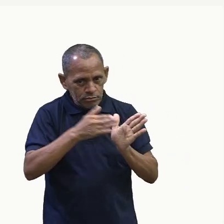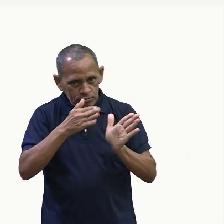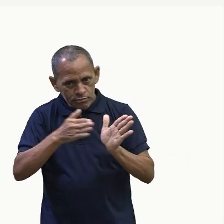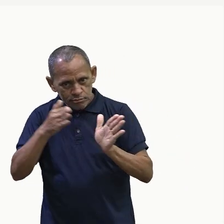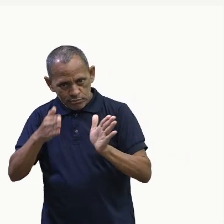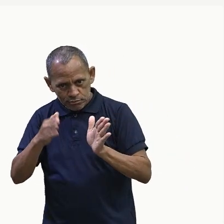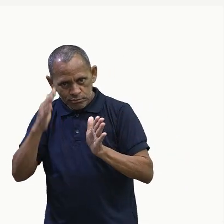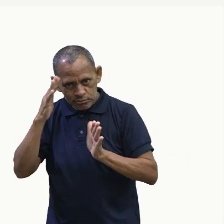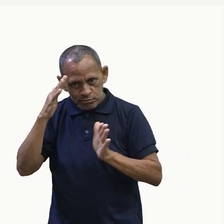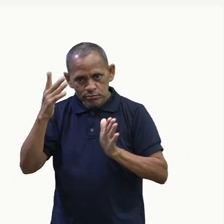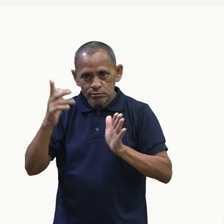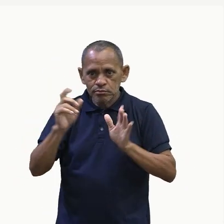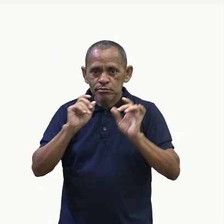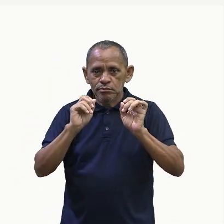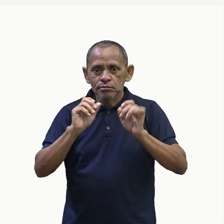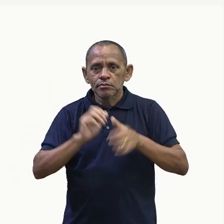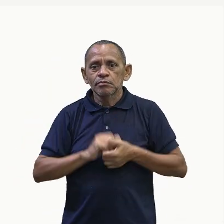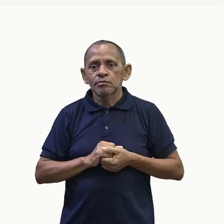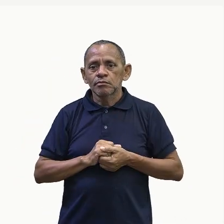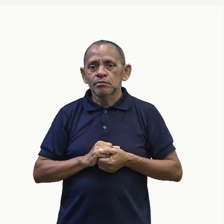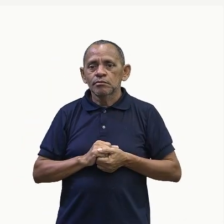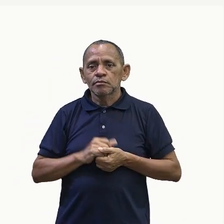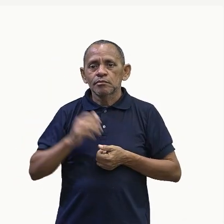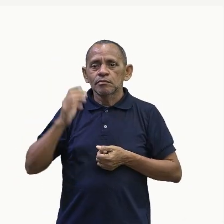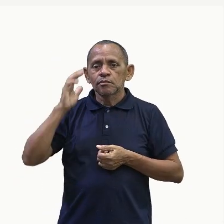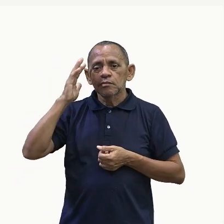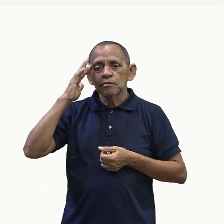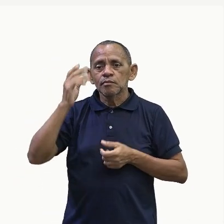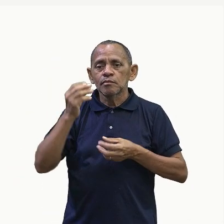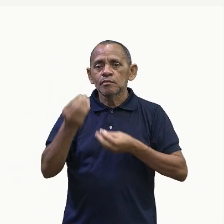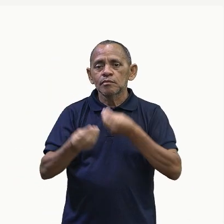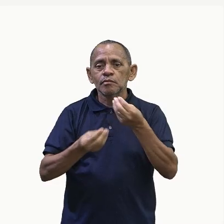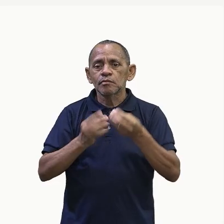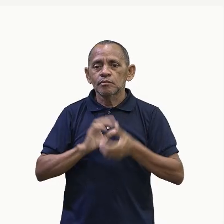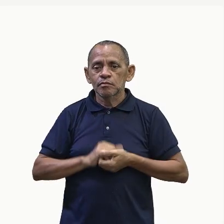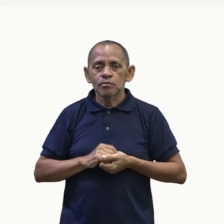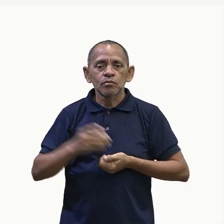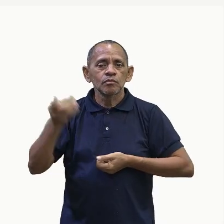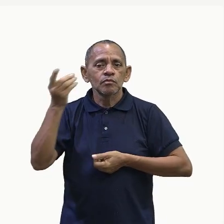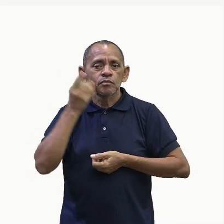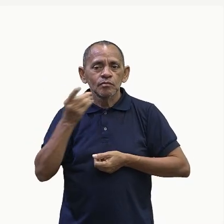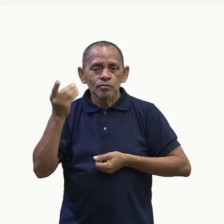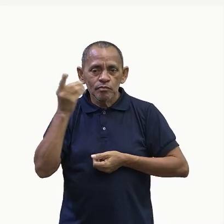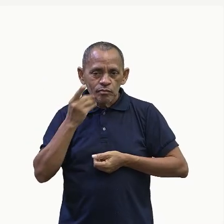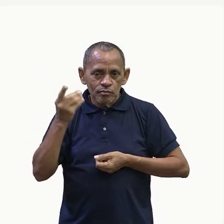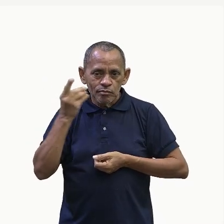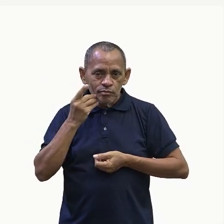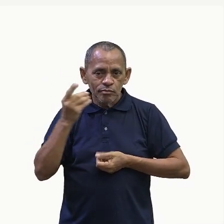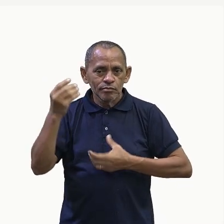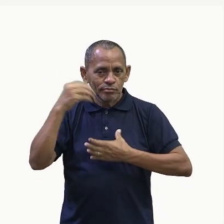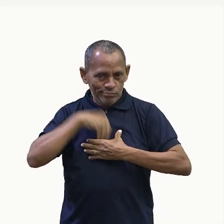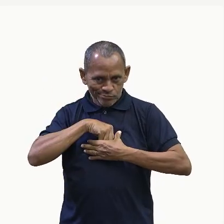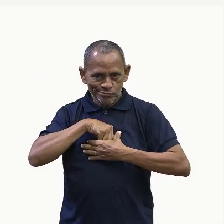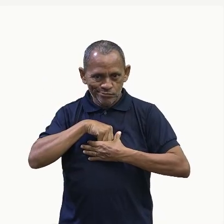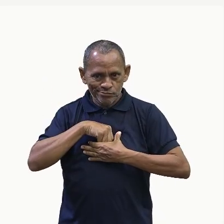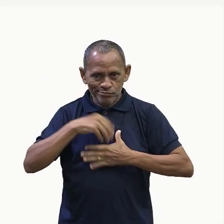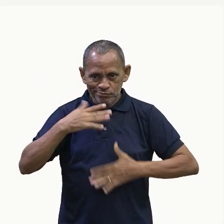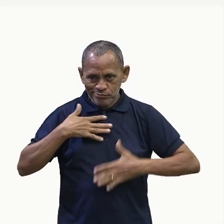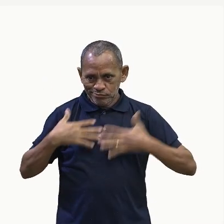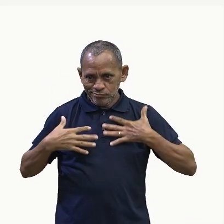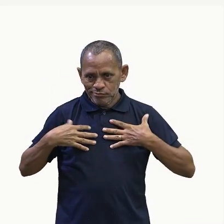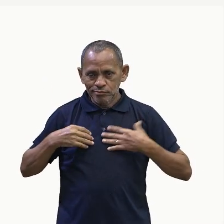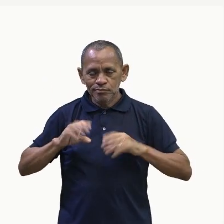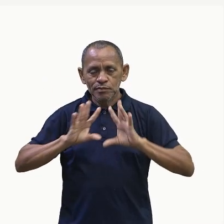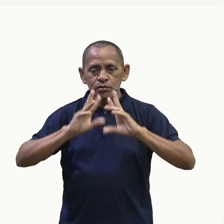ó, ele acontece todo dia no nosso corpo. Todas as